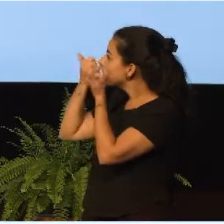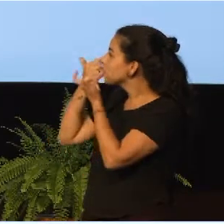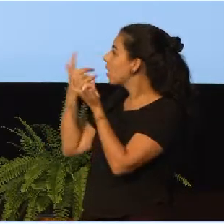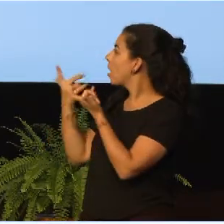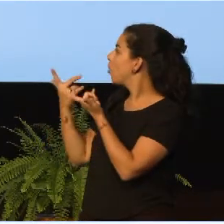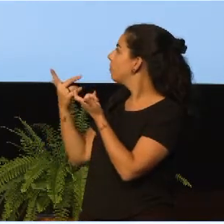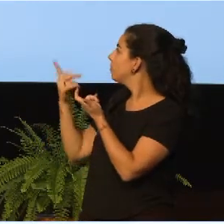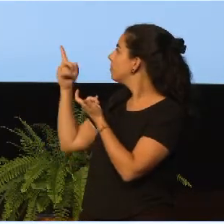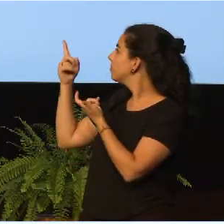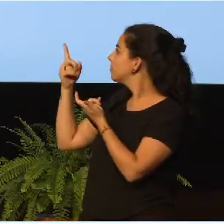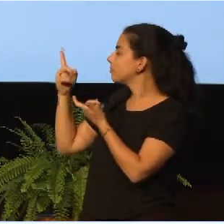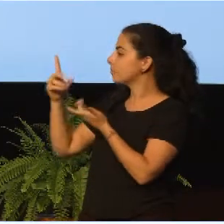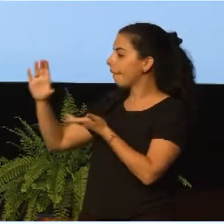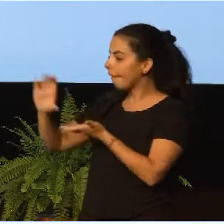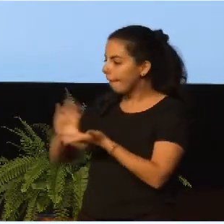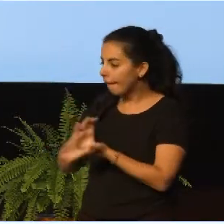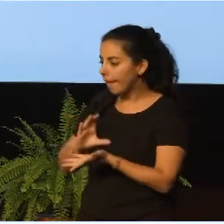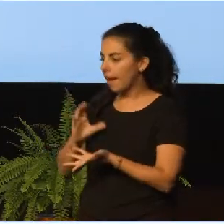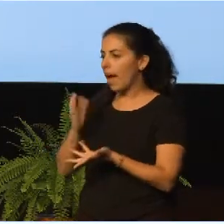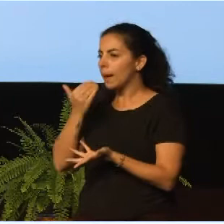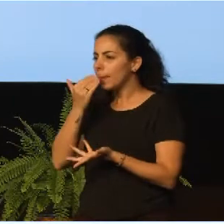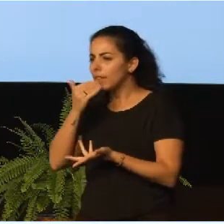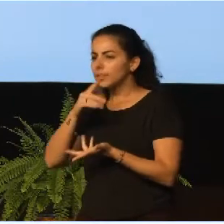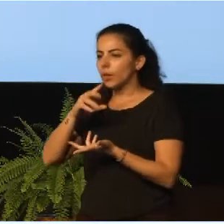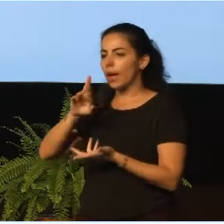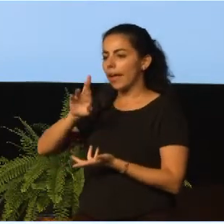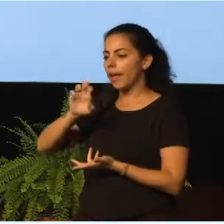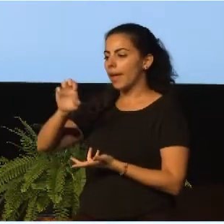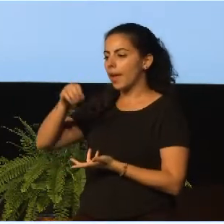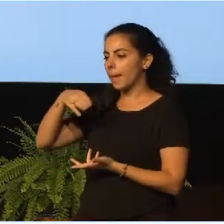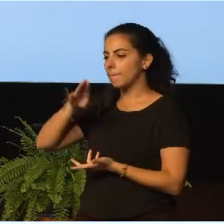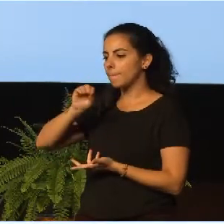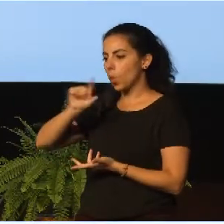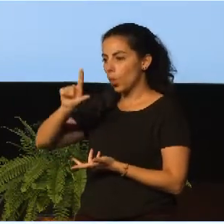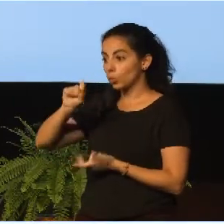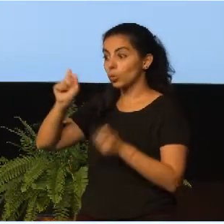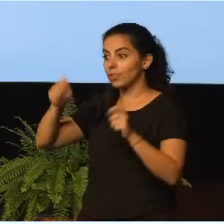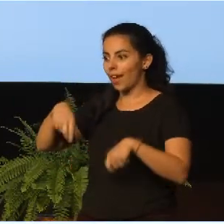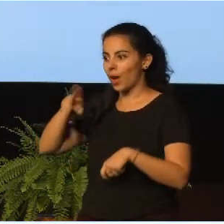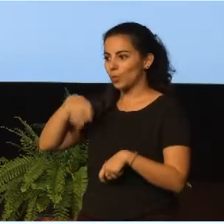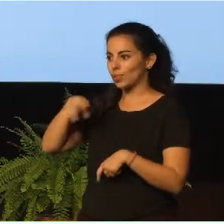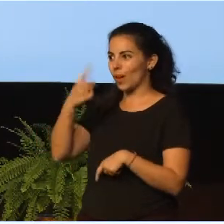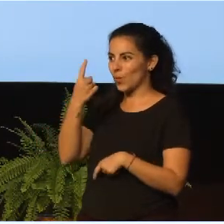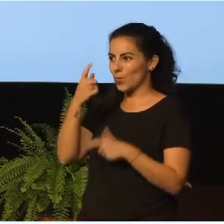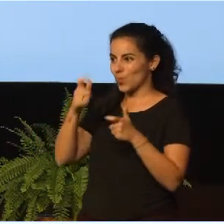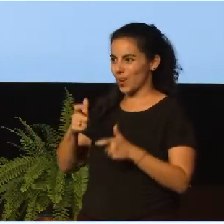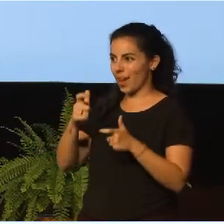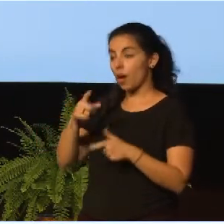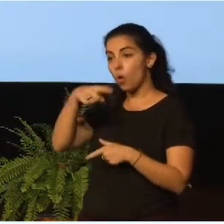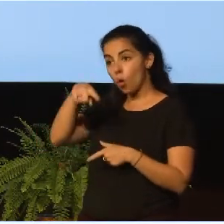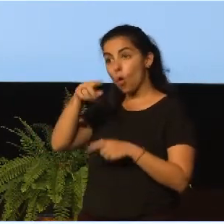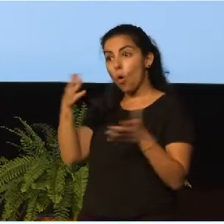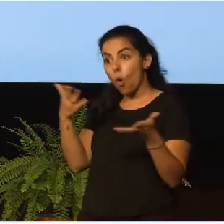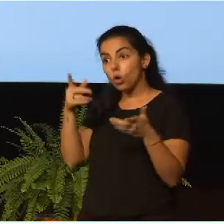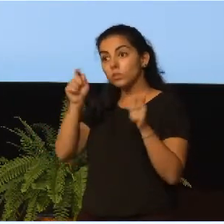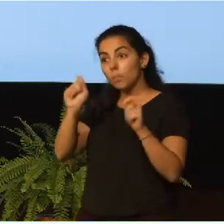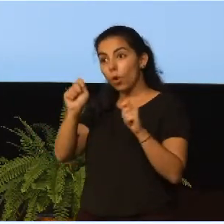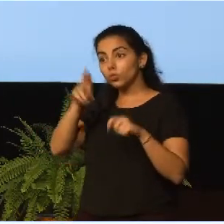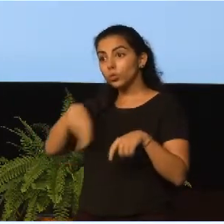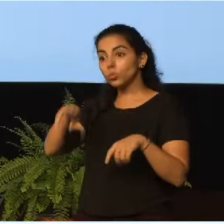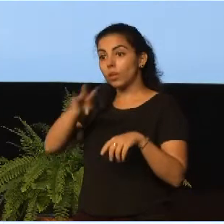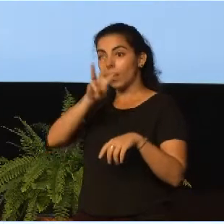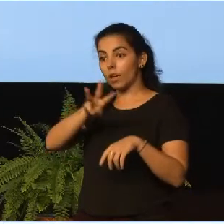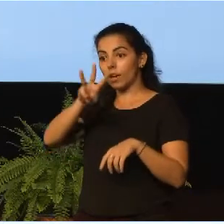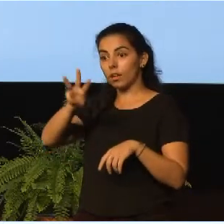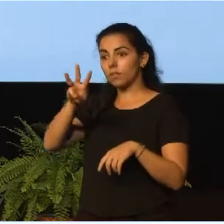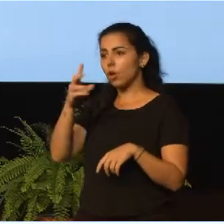outros reembolsos dela, de alimentação e tudo mais, e que a gente podia olhar num lugar só. Hoje, se vocês quiserem entrar no portal de transparência, vocês vão levar mais ou menos 11